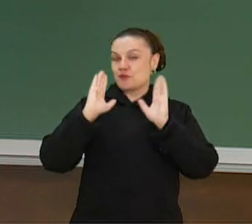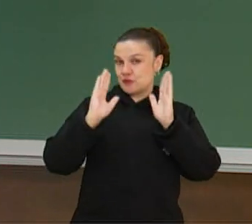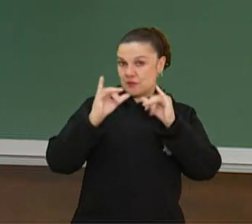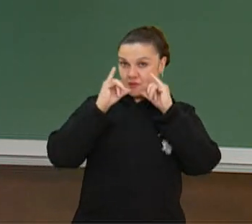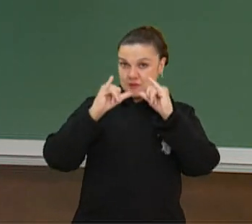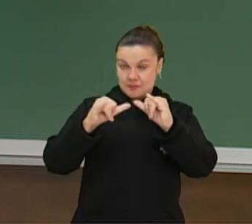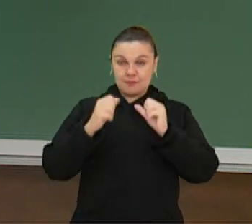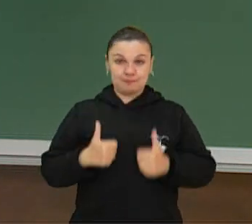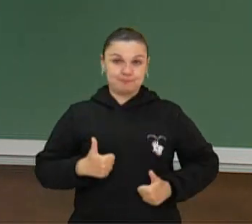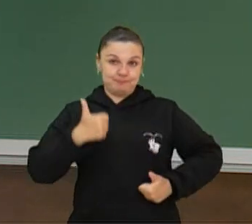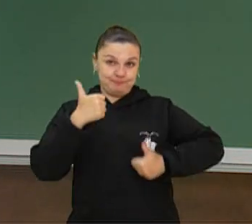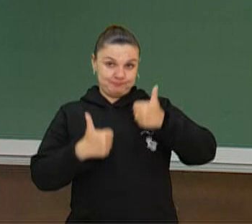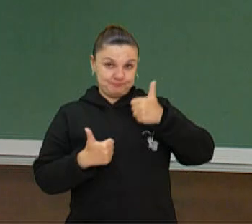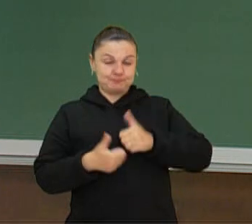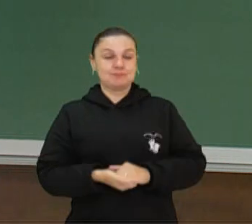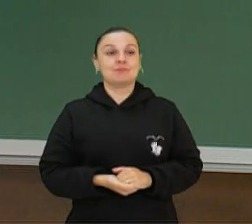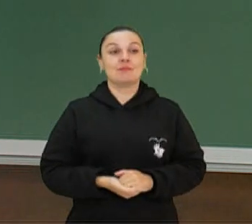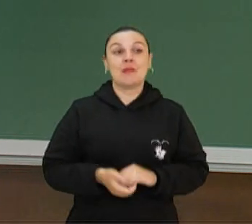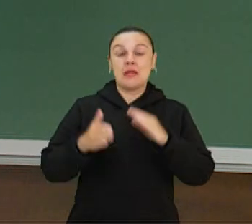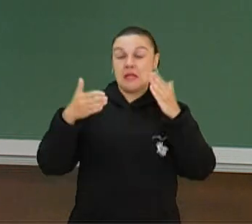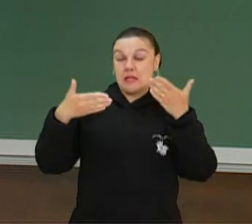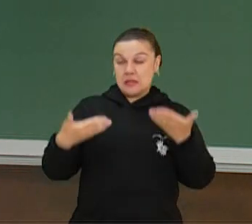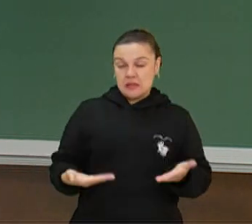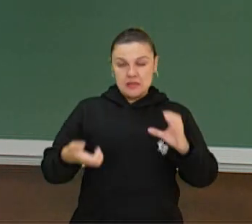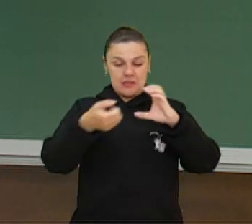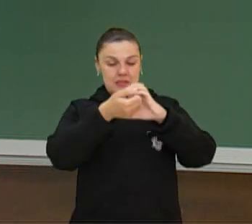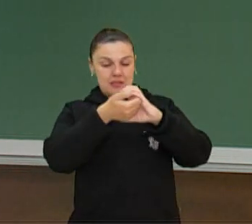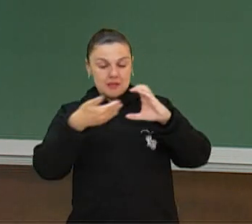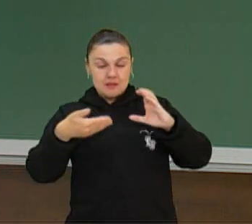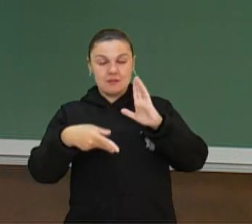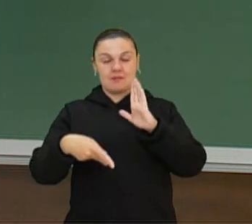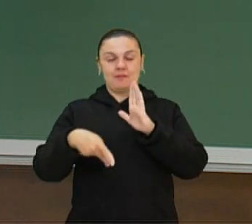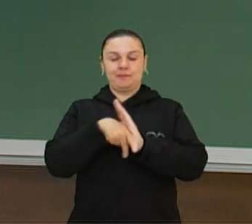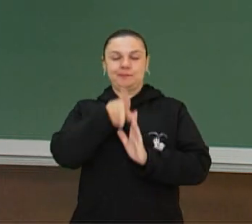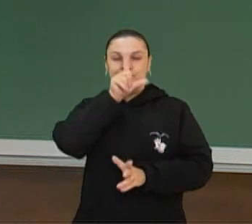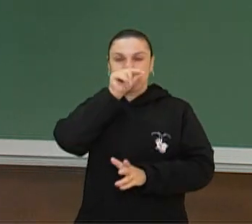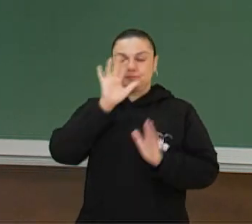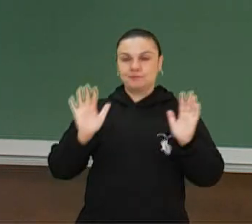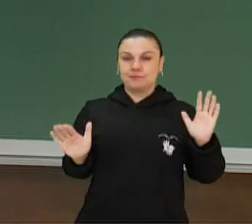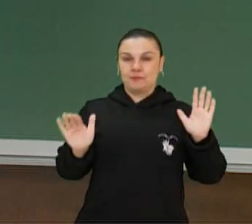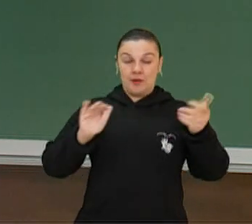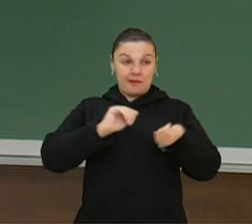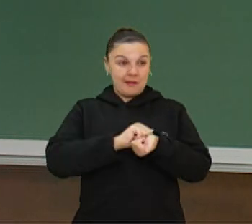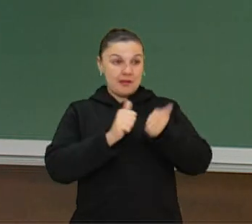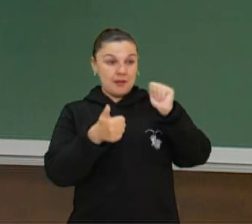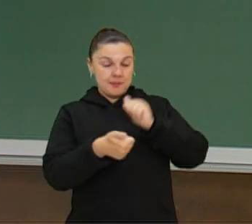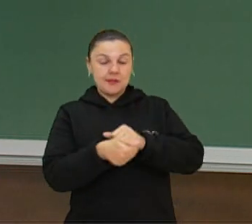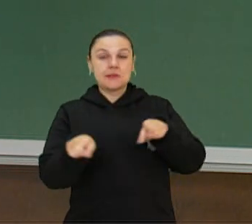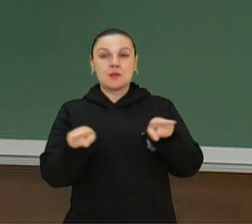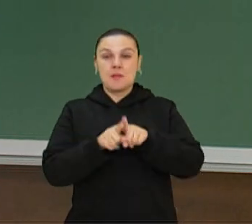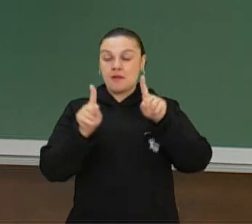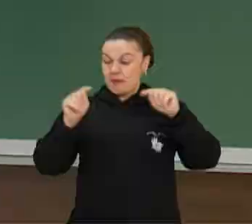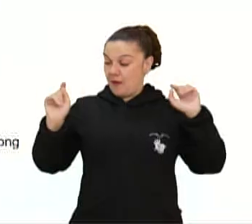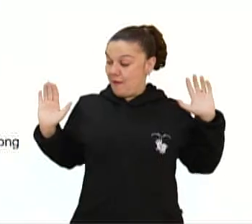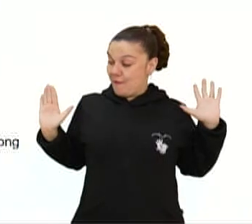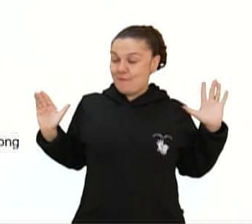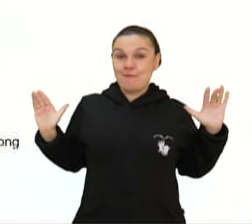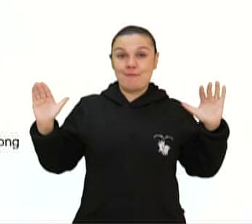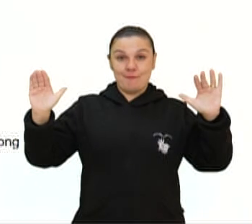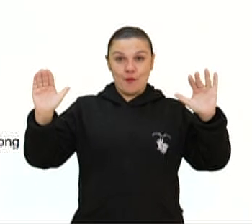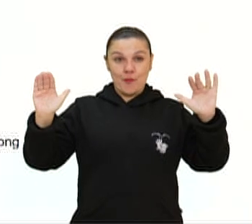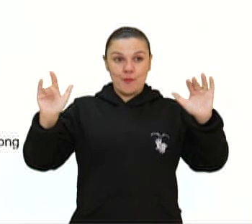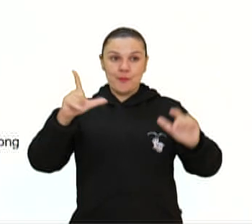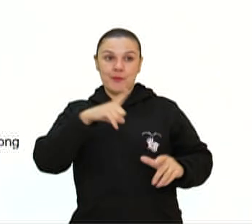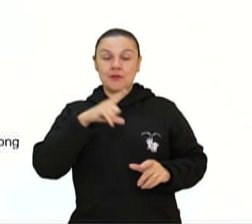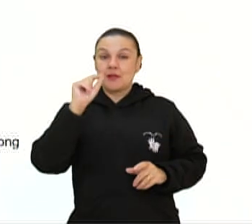endotérmicos. Beleza? Tá? Então essas são as principais características das aves e as adaptações ao voo. Uma delas que a gente vai ter aqui é